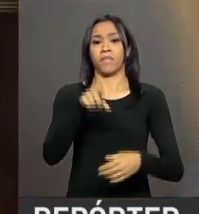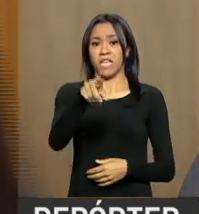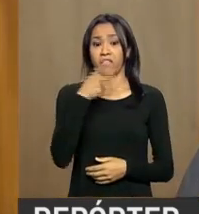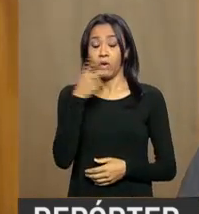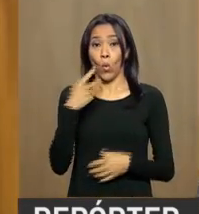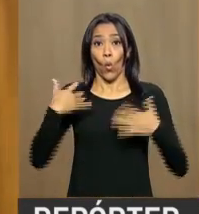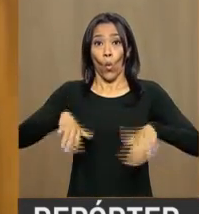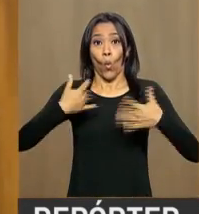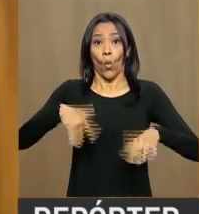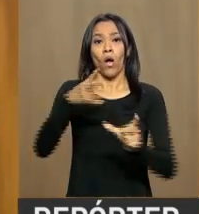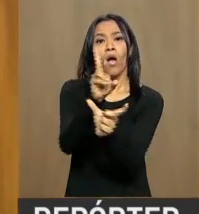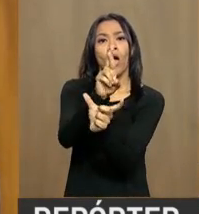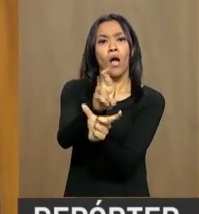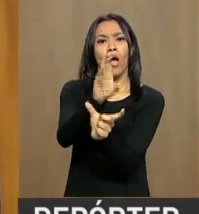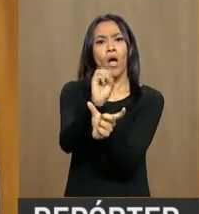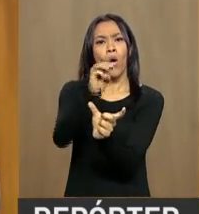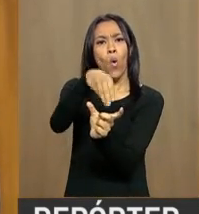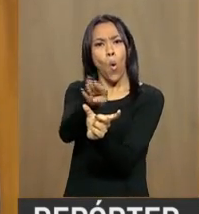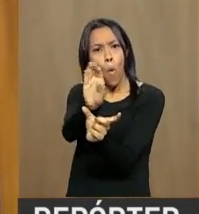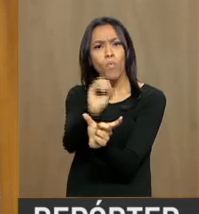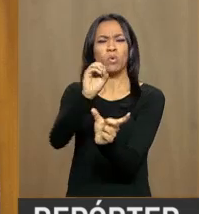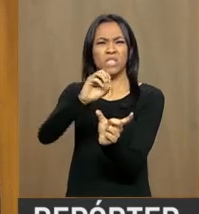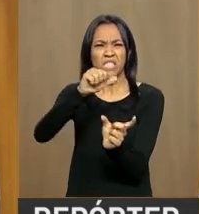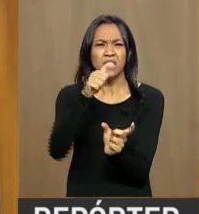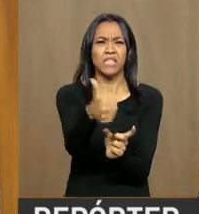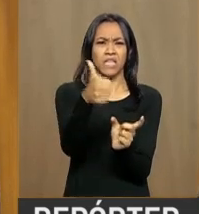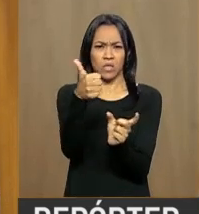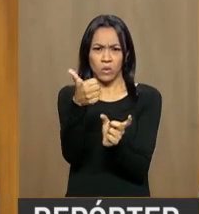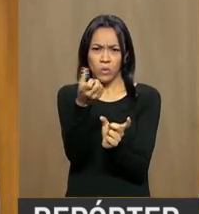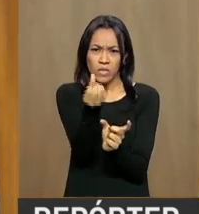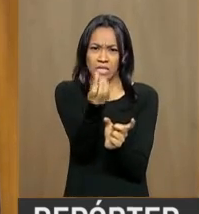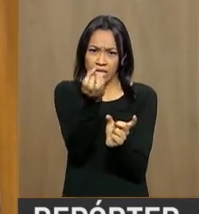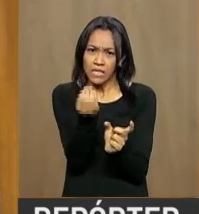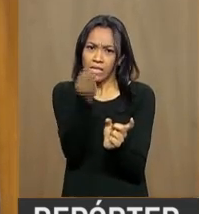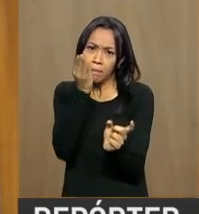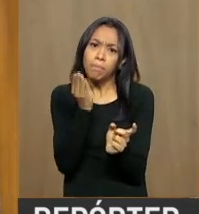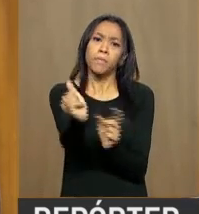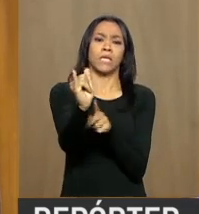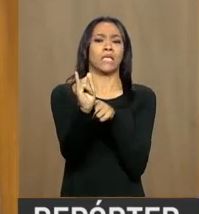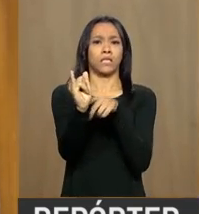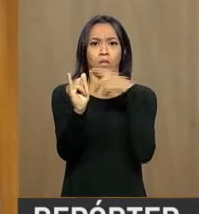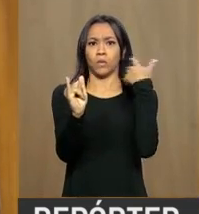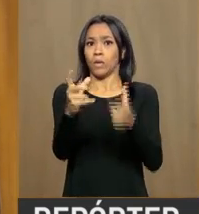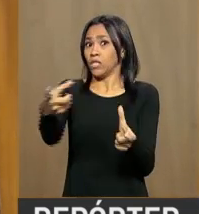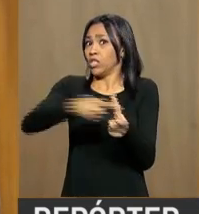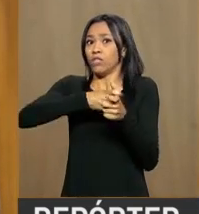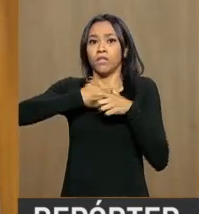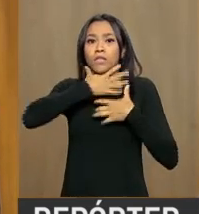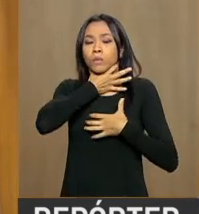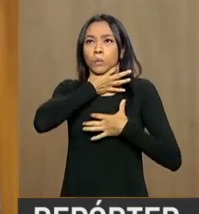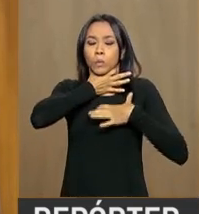um rombo de 170 bilhões em 31 de dezembro deste ano nas contas públicas